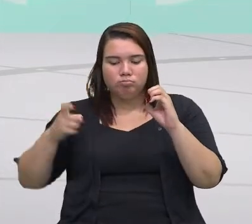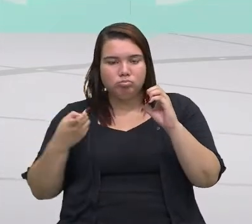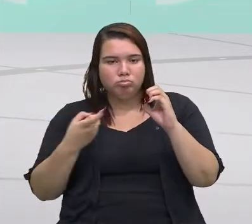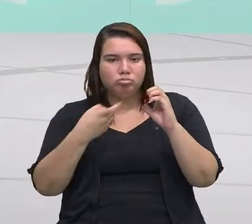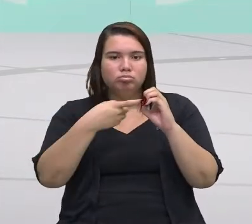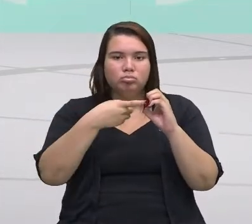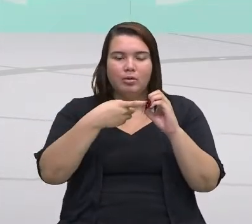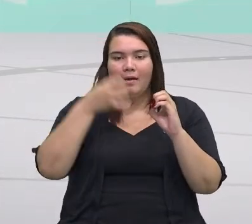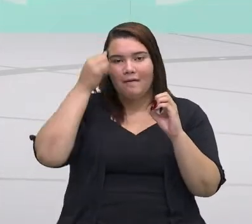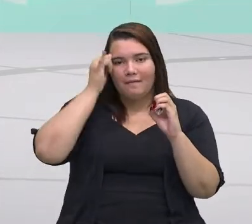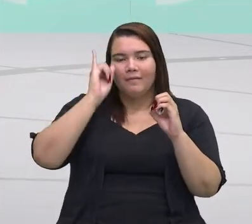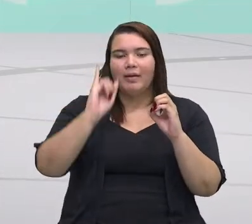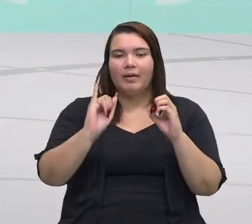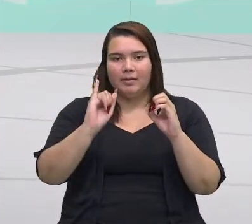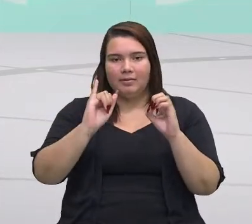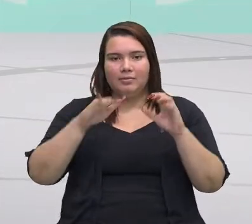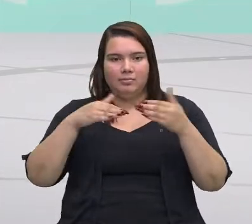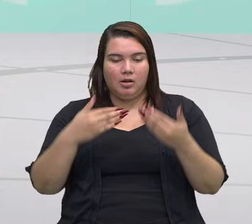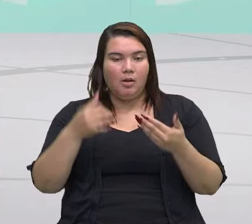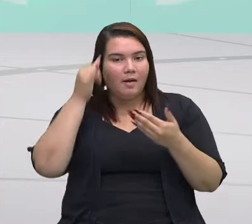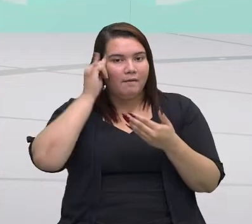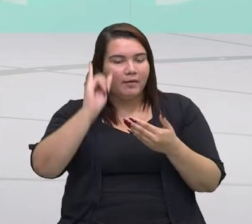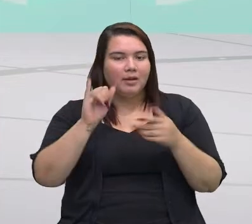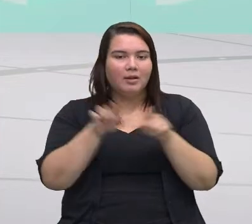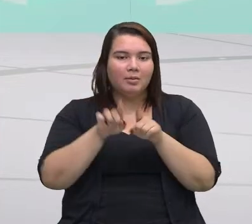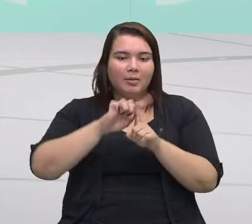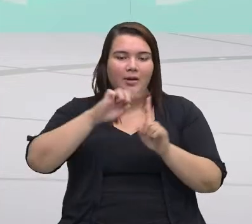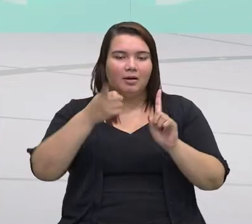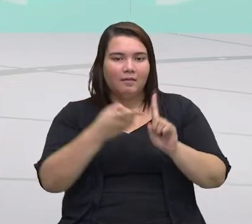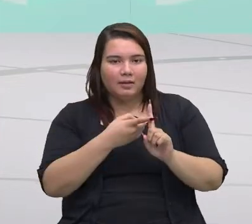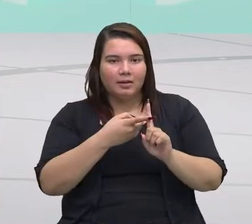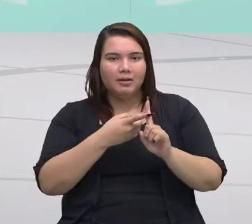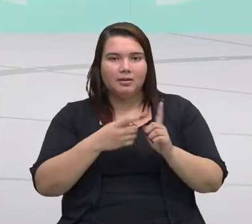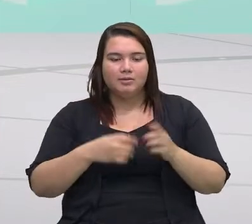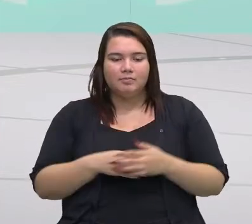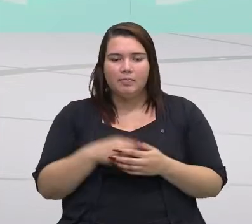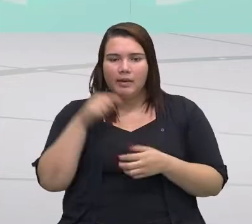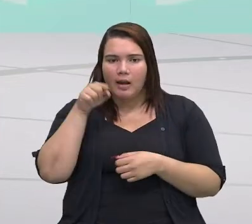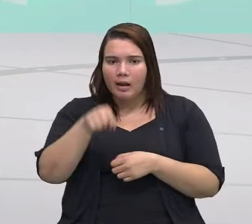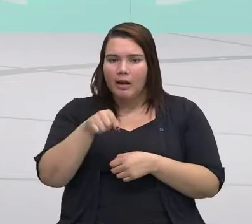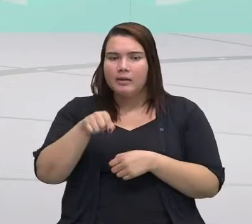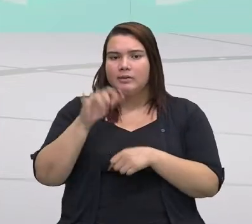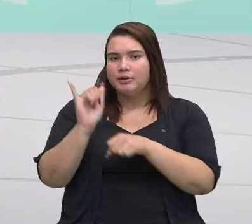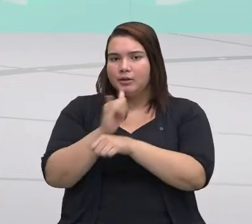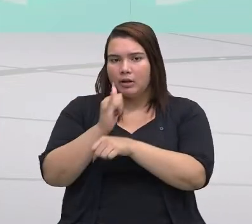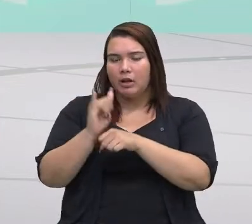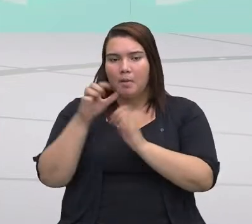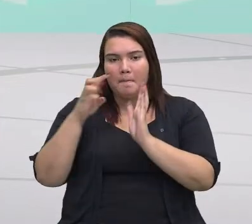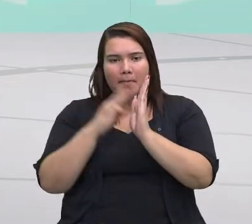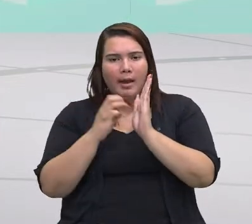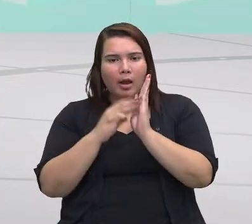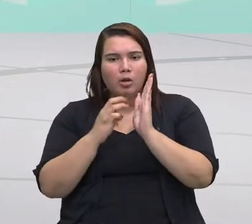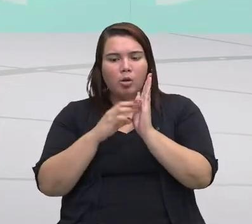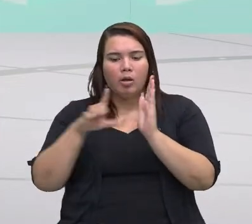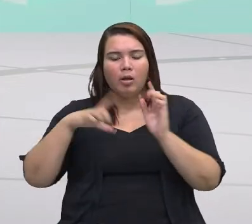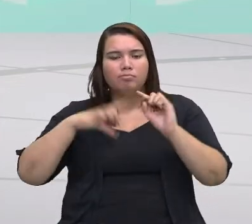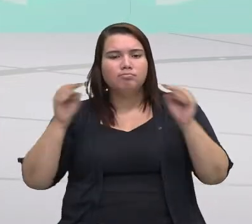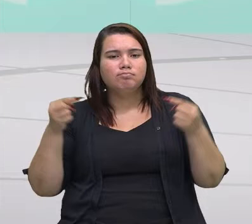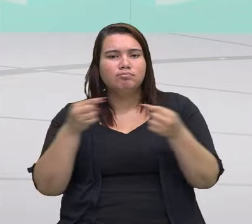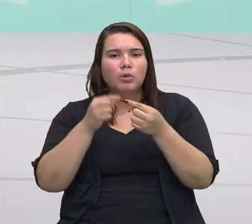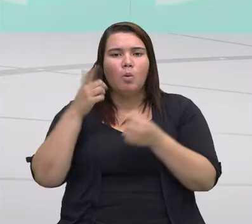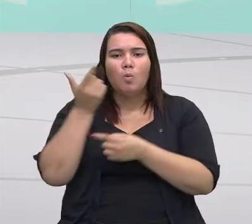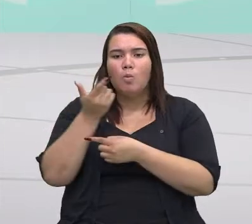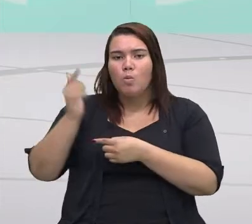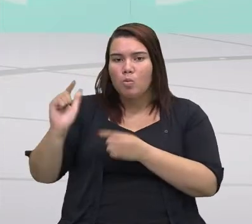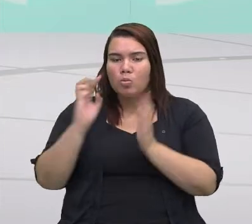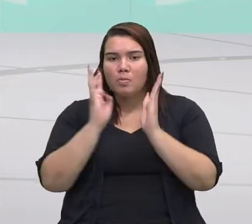óvulo. Então, daí, ele impede uma gravidez indesejada. Esse método ele é melhor combinado com o espermicida. O